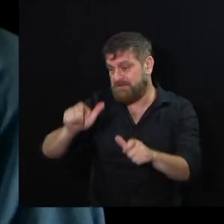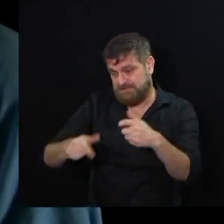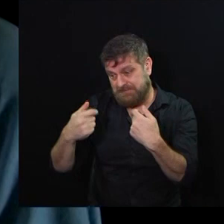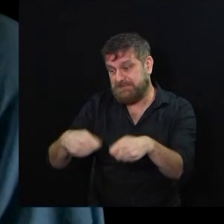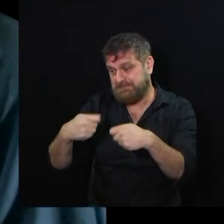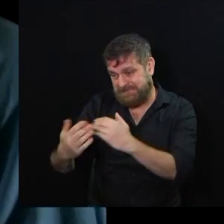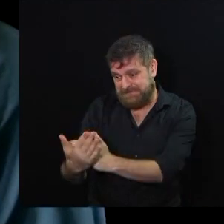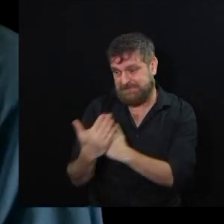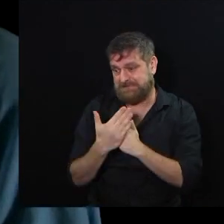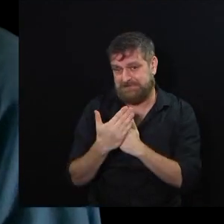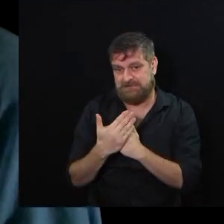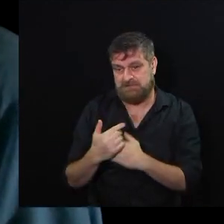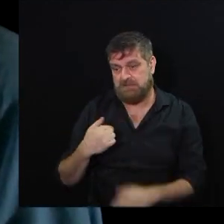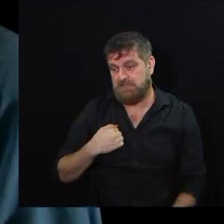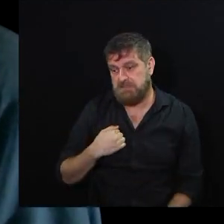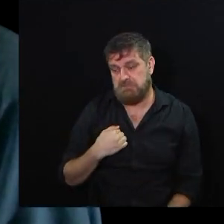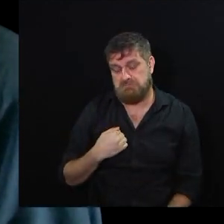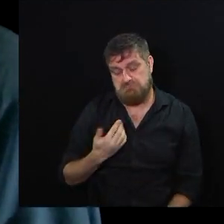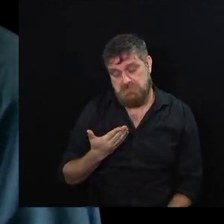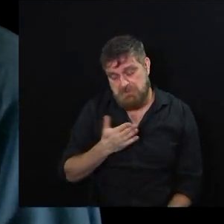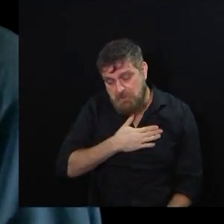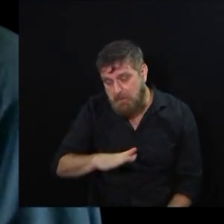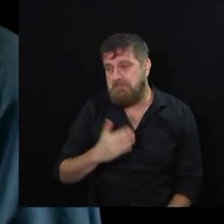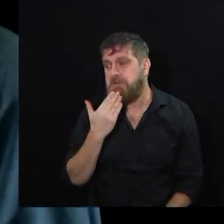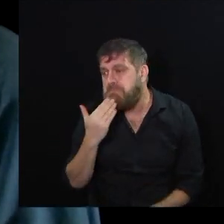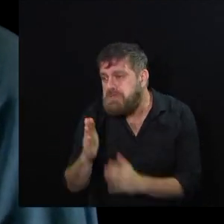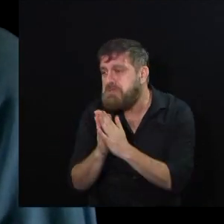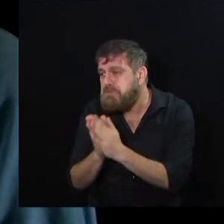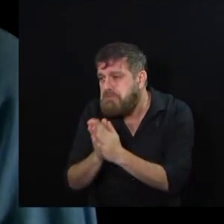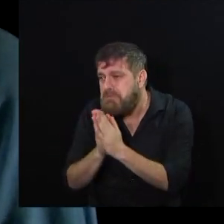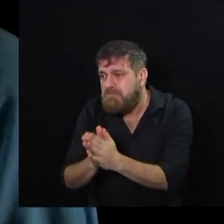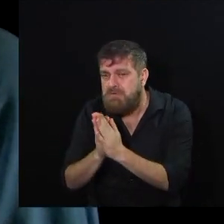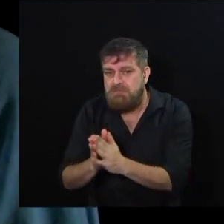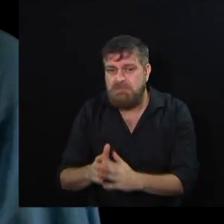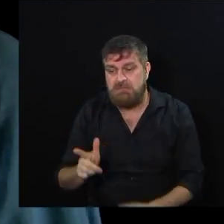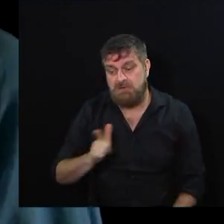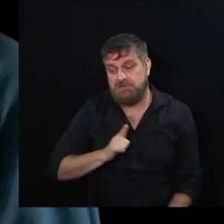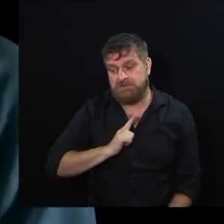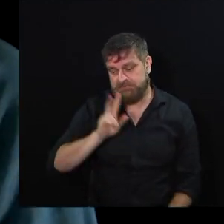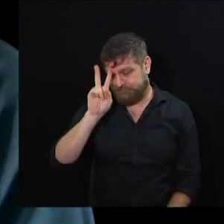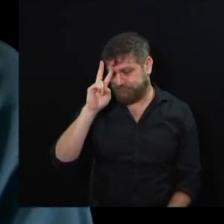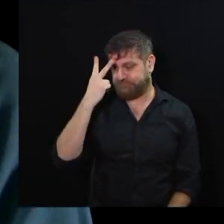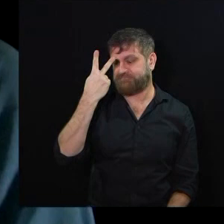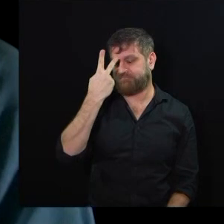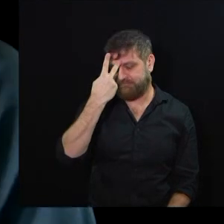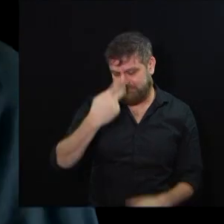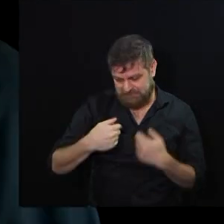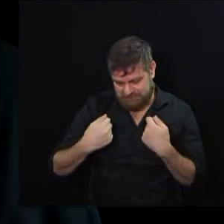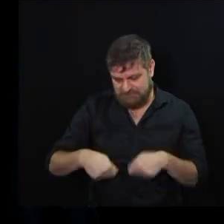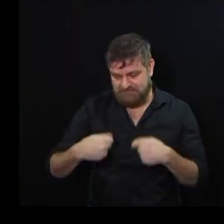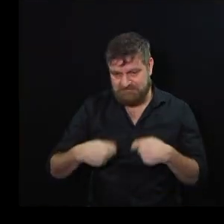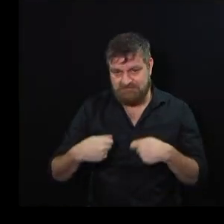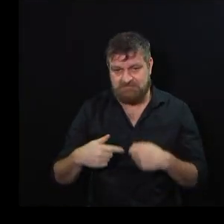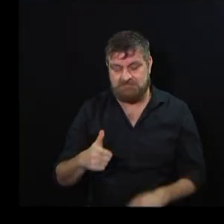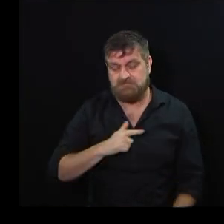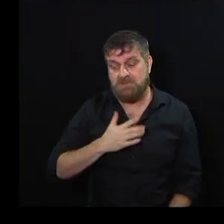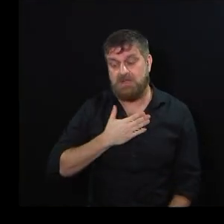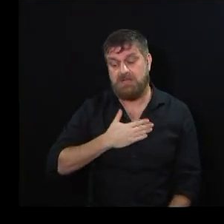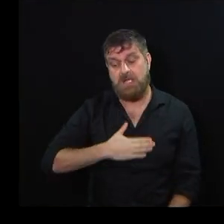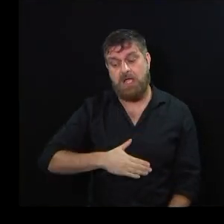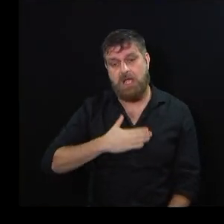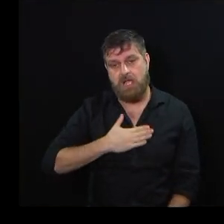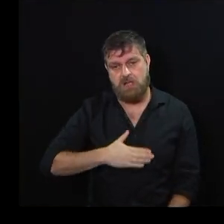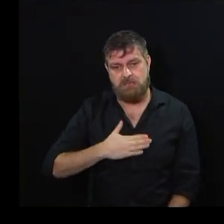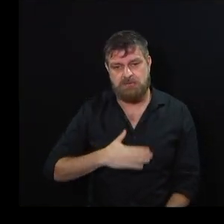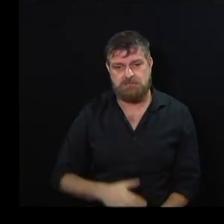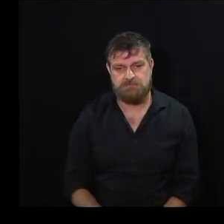depender de ninguém, mas acontece essas coisas, né? Então a gente tem calma, né? Calma. Estou começando a dar valor